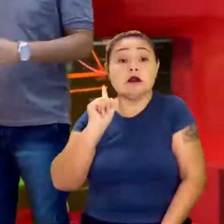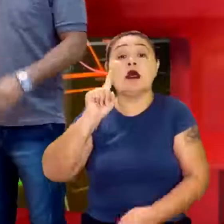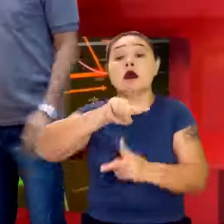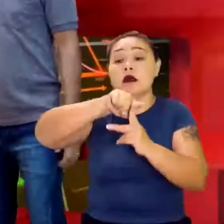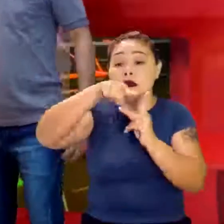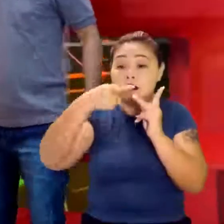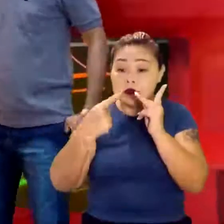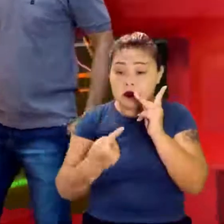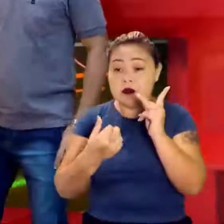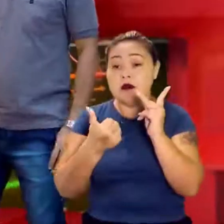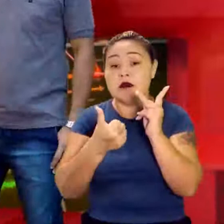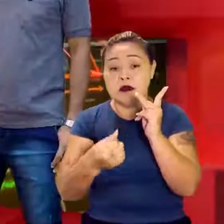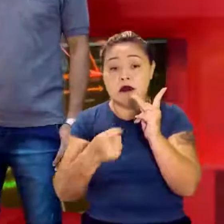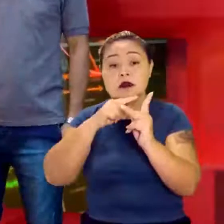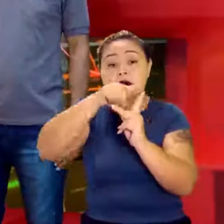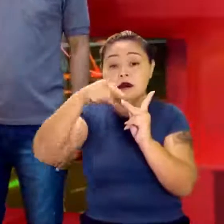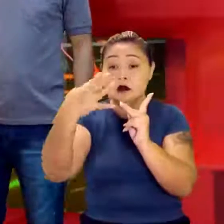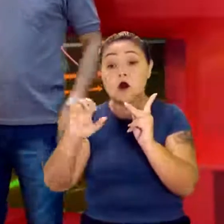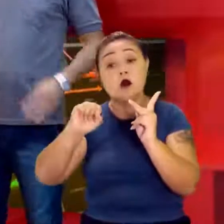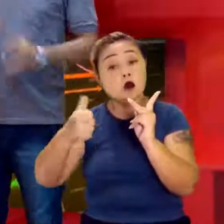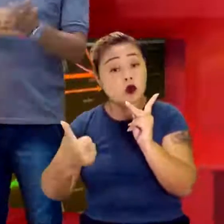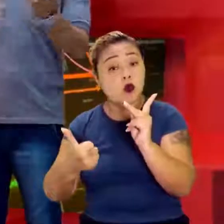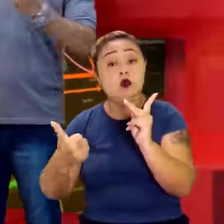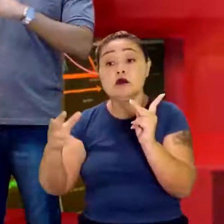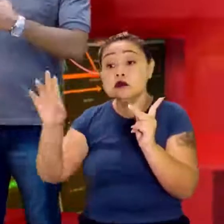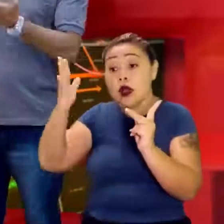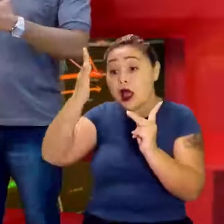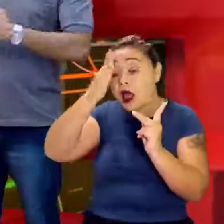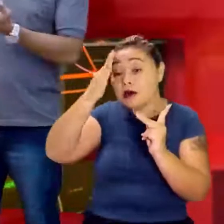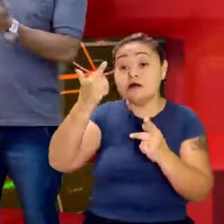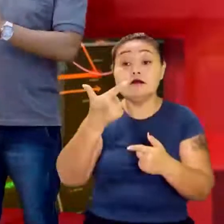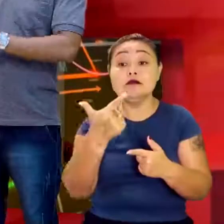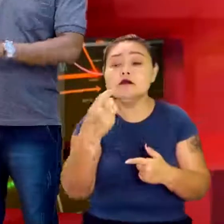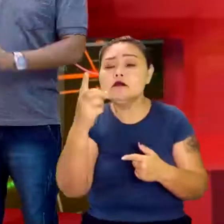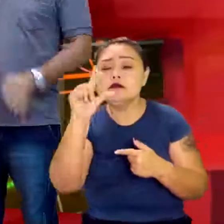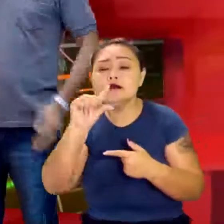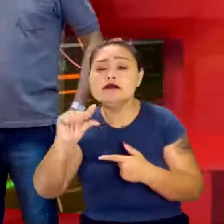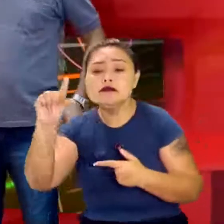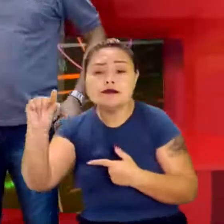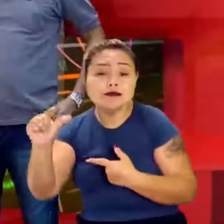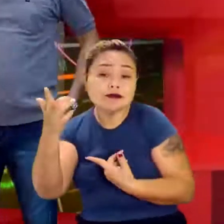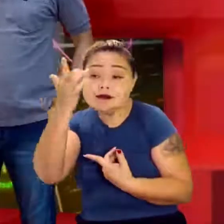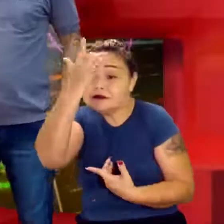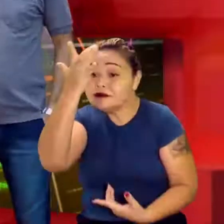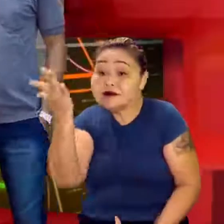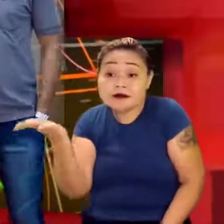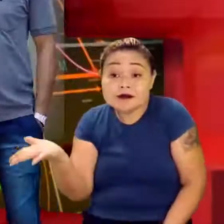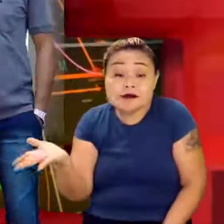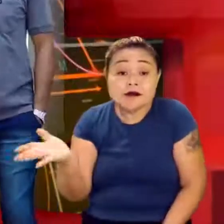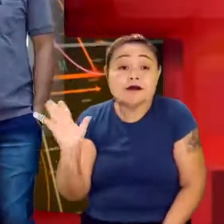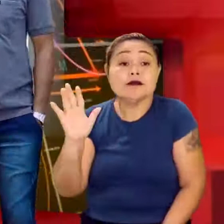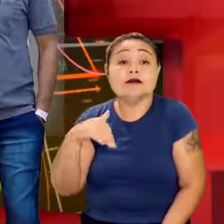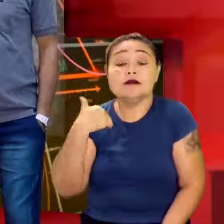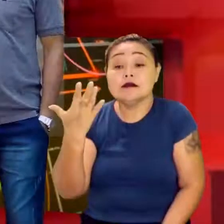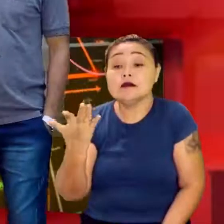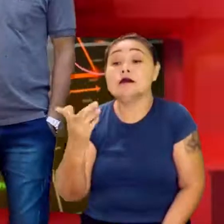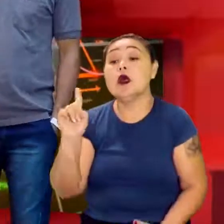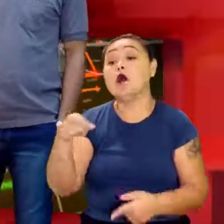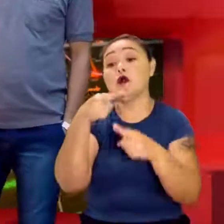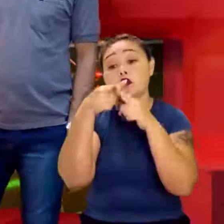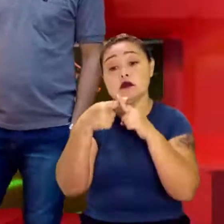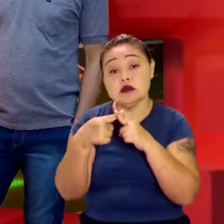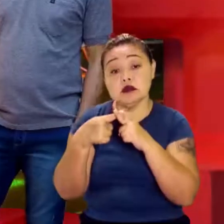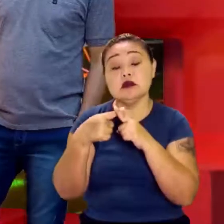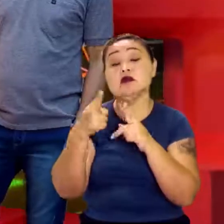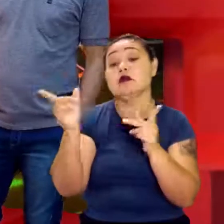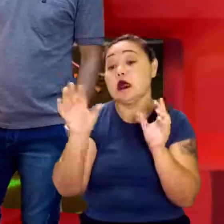raiz quarta de 16 e a raiz quarta de 81, a gente 2 sabe. e 3, bem pequenininho. Então, bem facinho, né? Então, quando for na multiplicação, dá